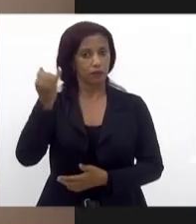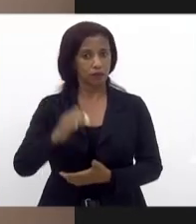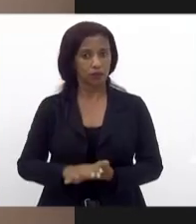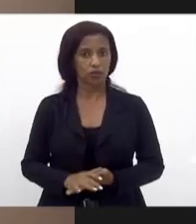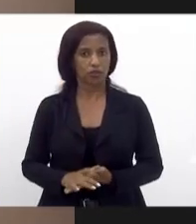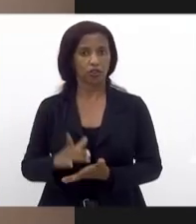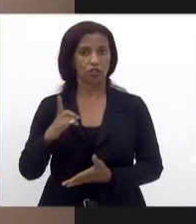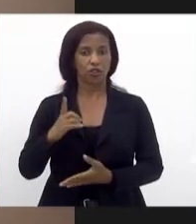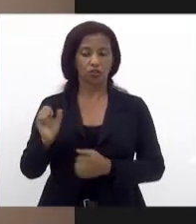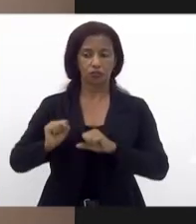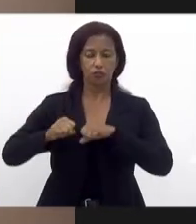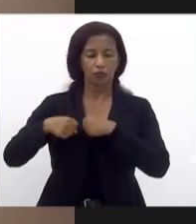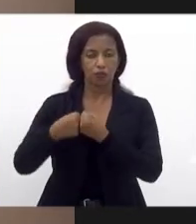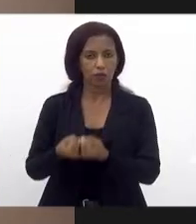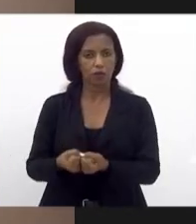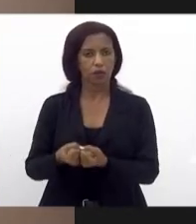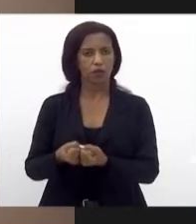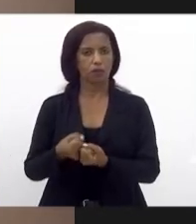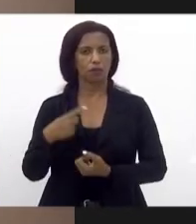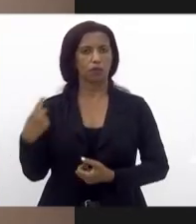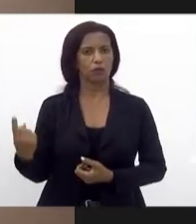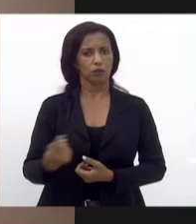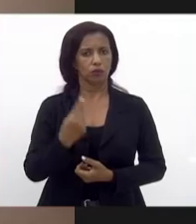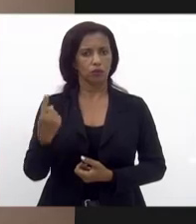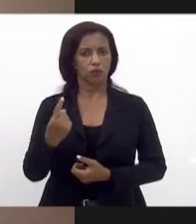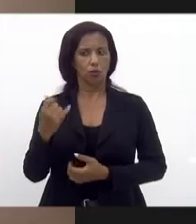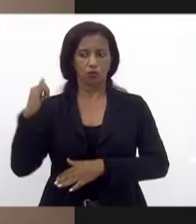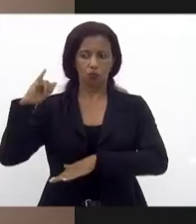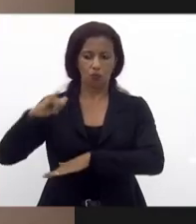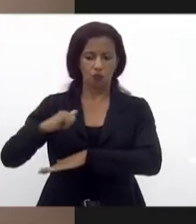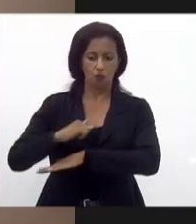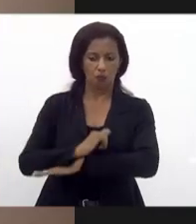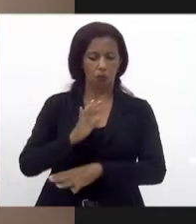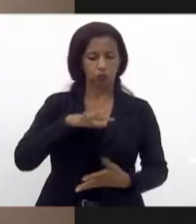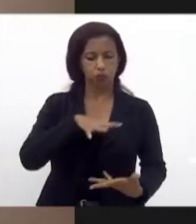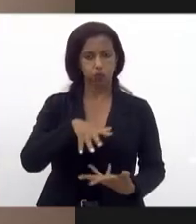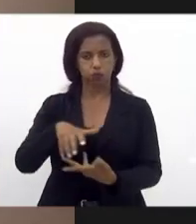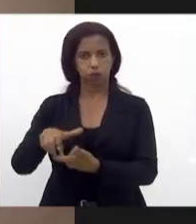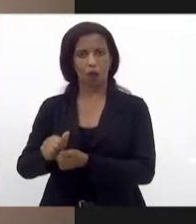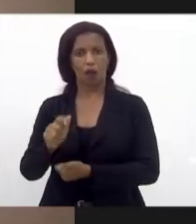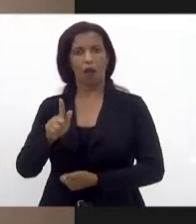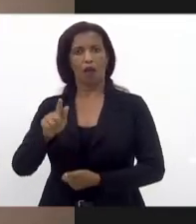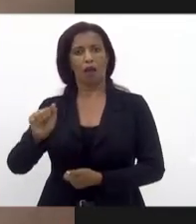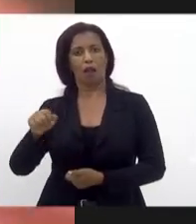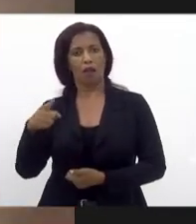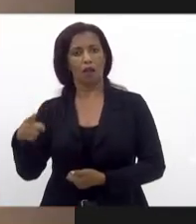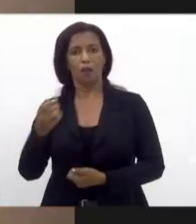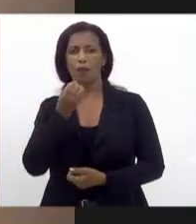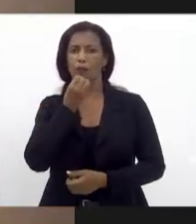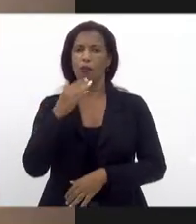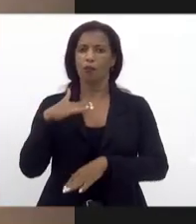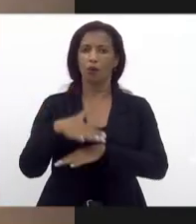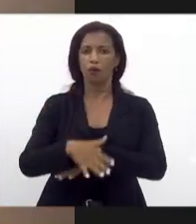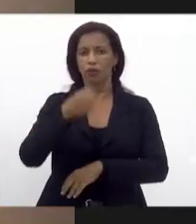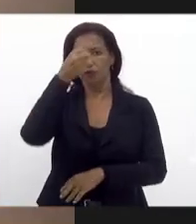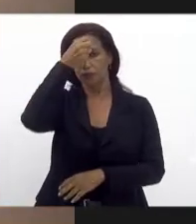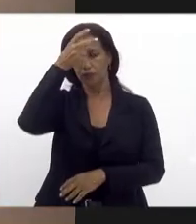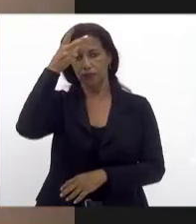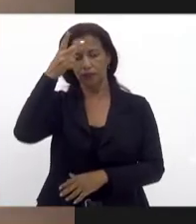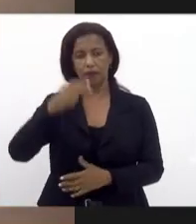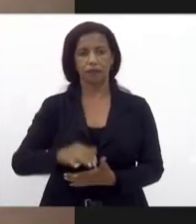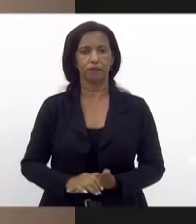de fortalecimento do nosso hub internacional, que é o Aeroporto Galeão. Uma boa noite ao prefeito Eduardo